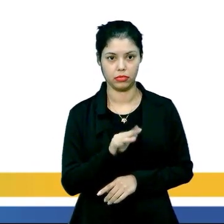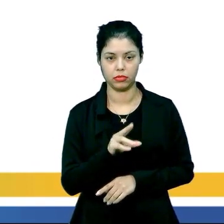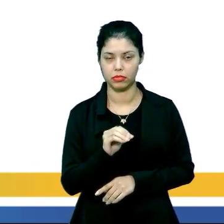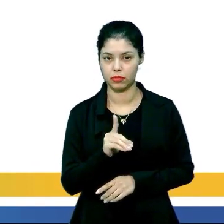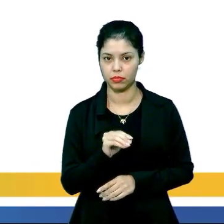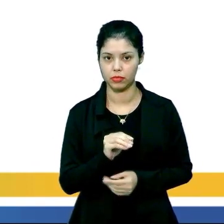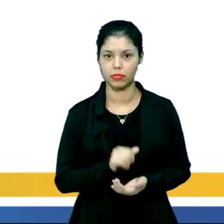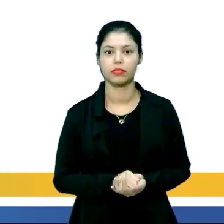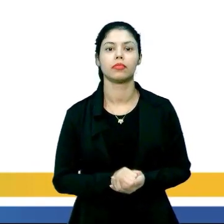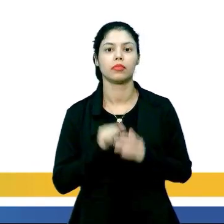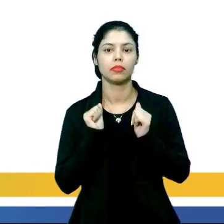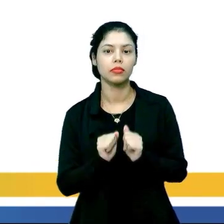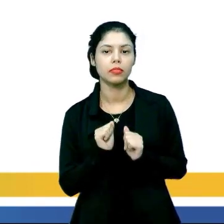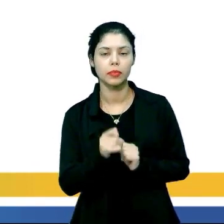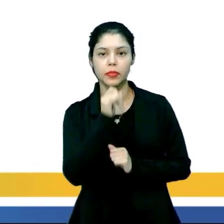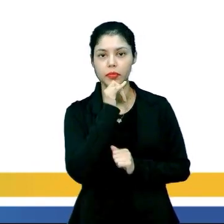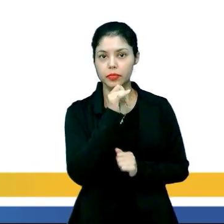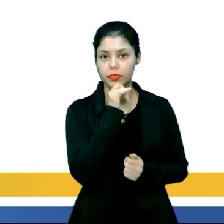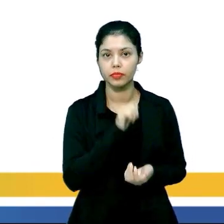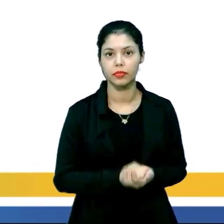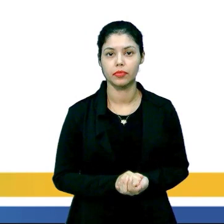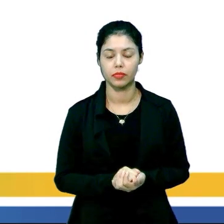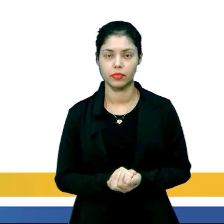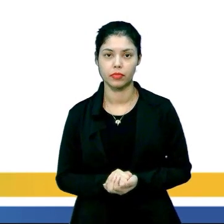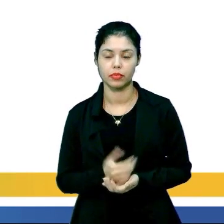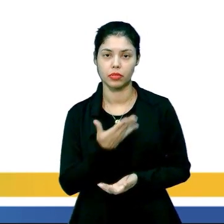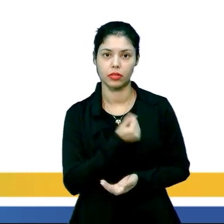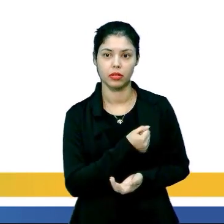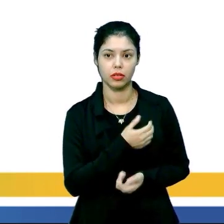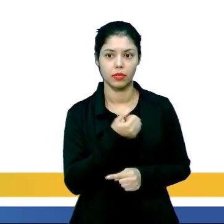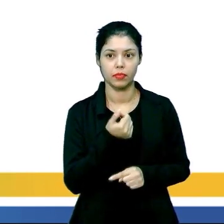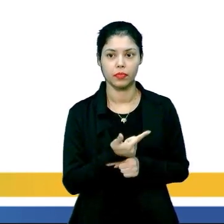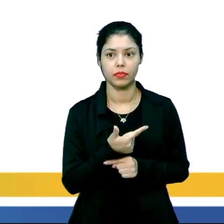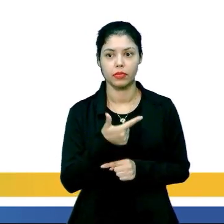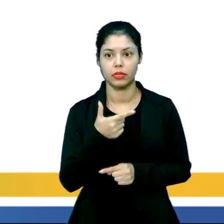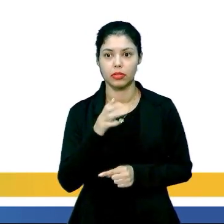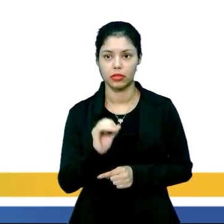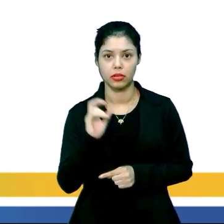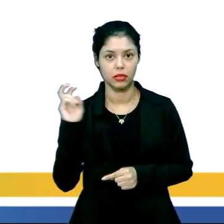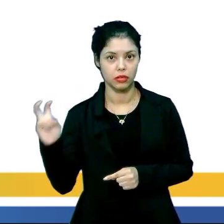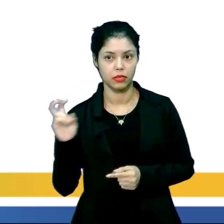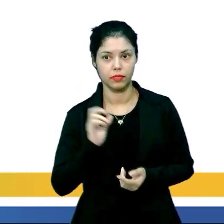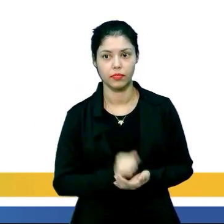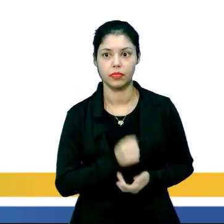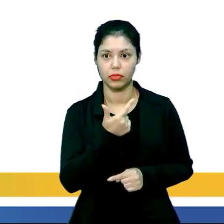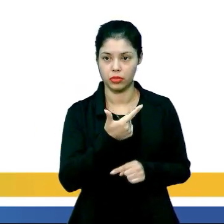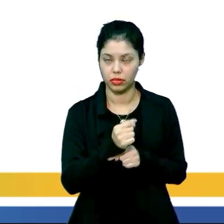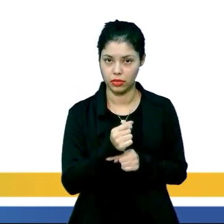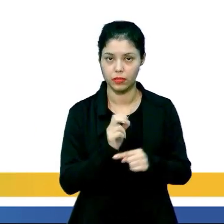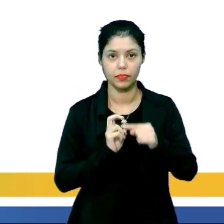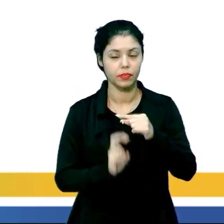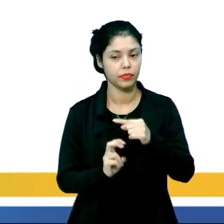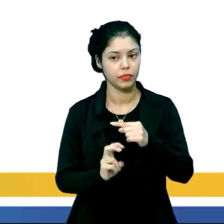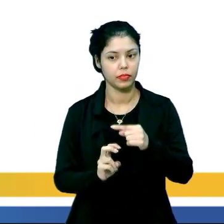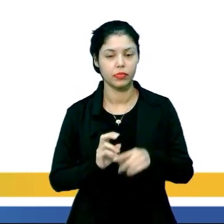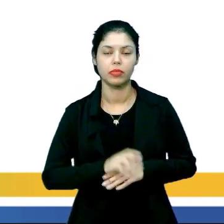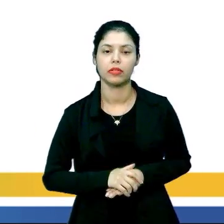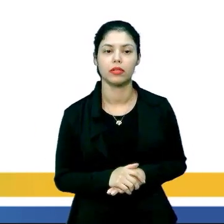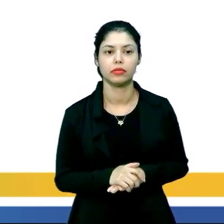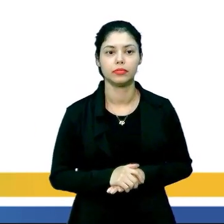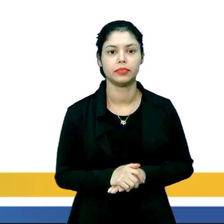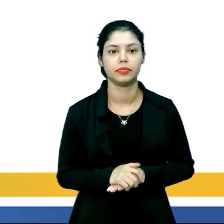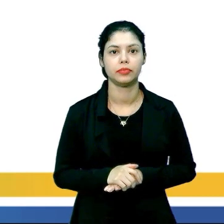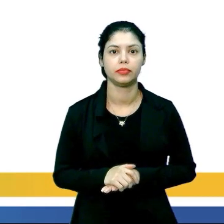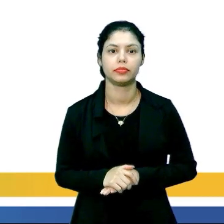denominador. E nós podemos ver no exemplo aí os números 20 e 5, onde 20 é o numerador, 5